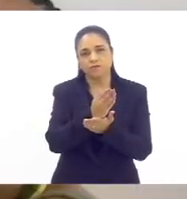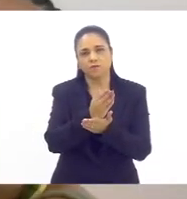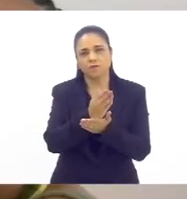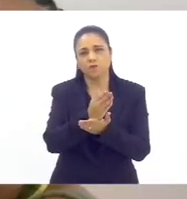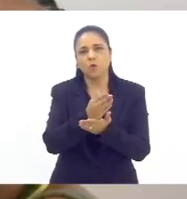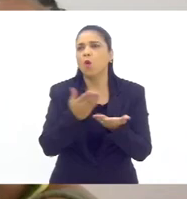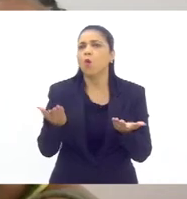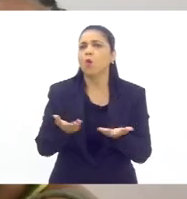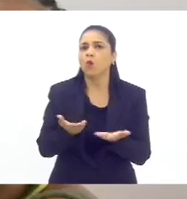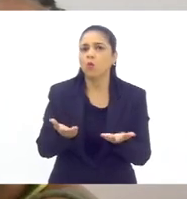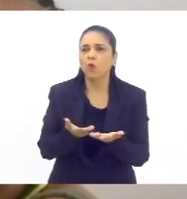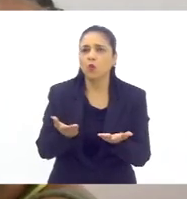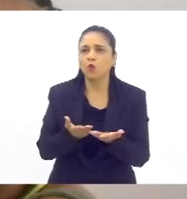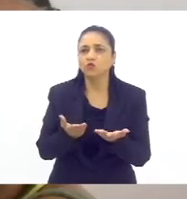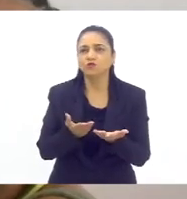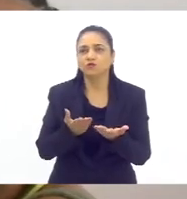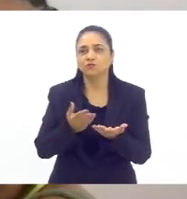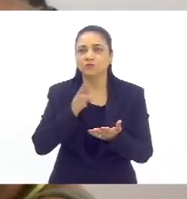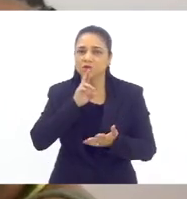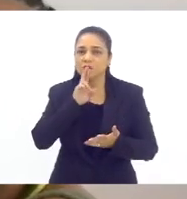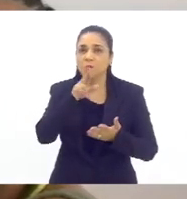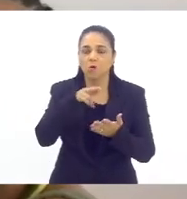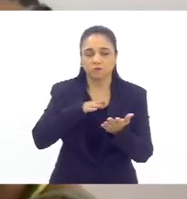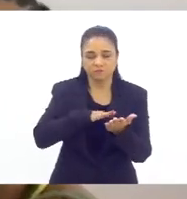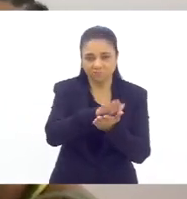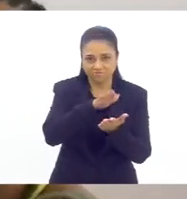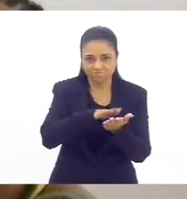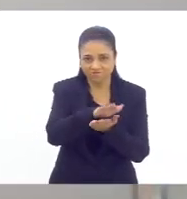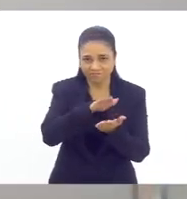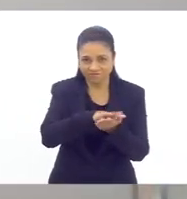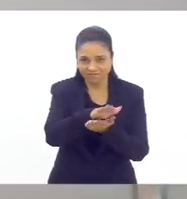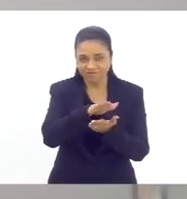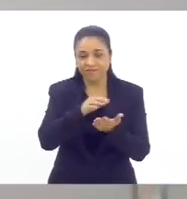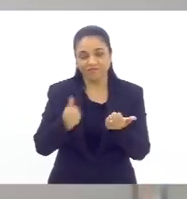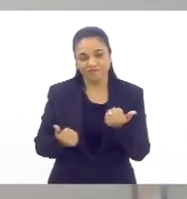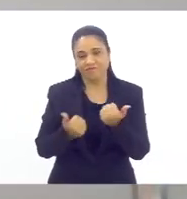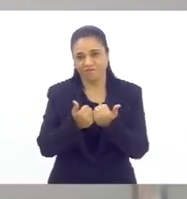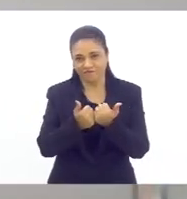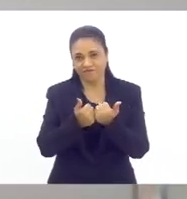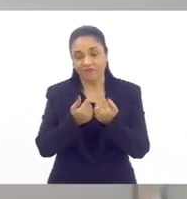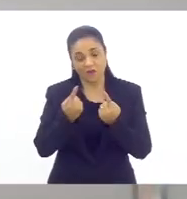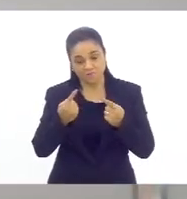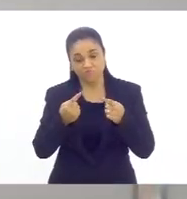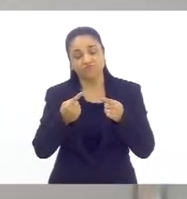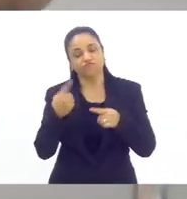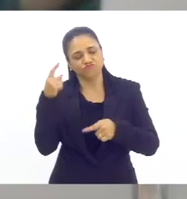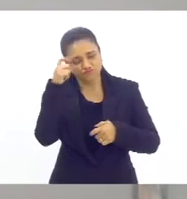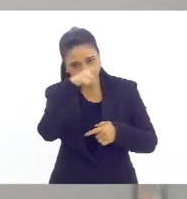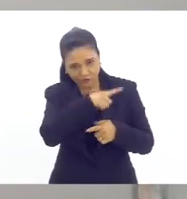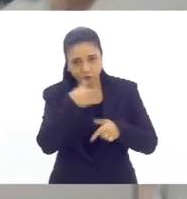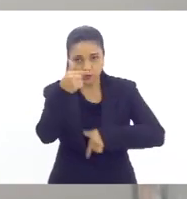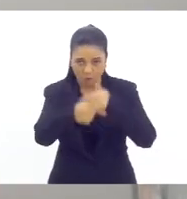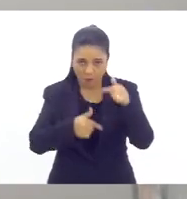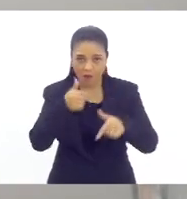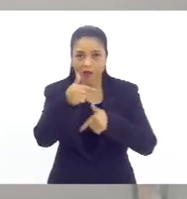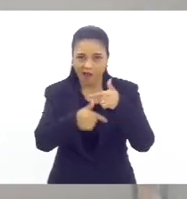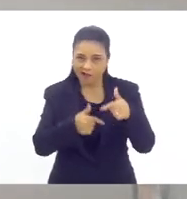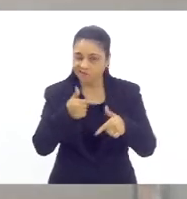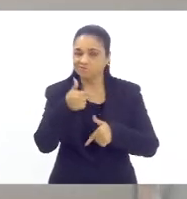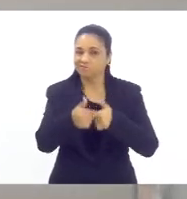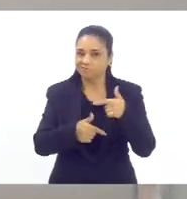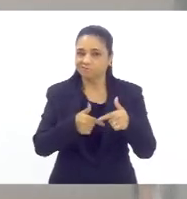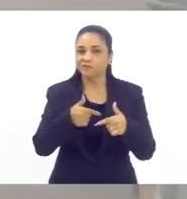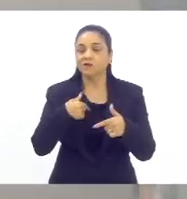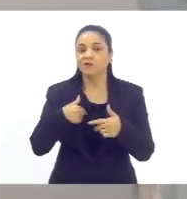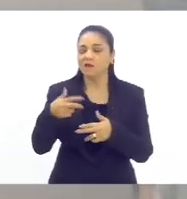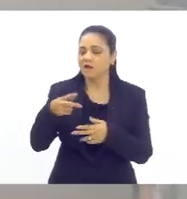não hoje hoje saiu finalmente publicada comissão do compras que aqui é tudo um parto né cadê a cadeira aqui para o José